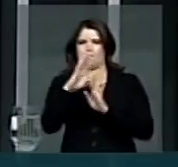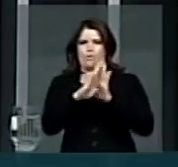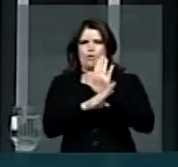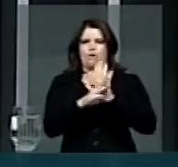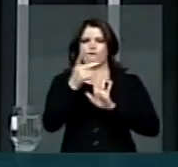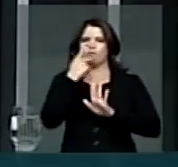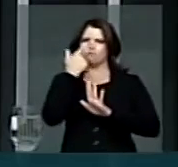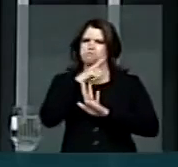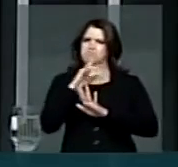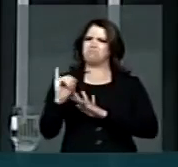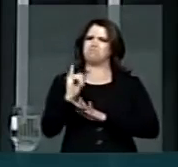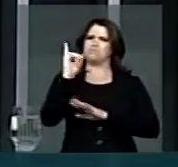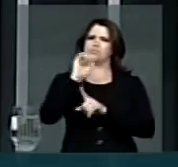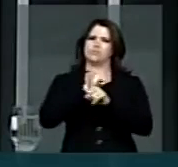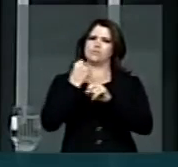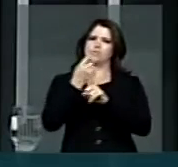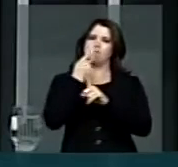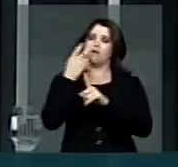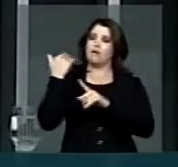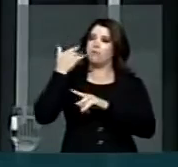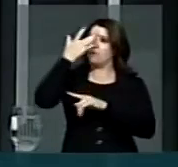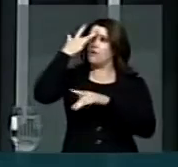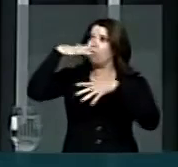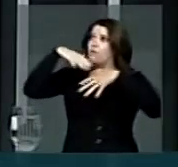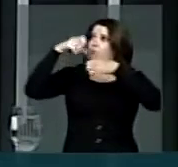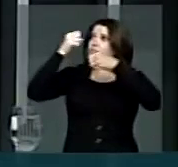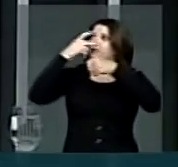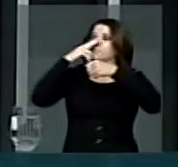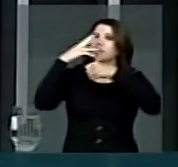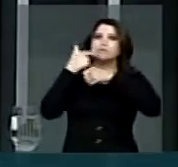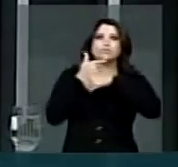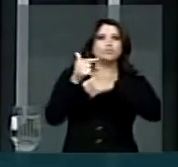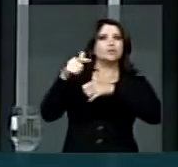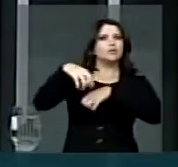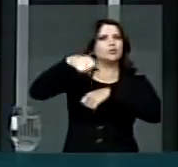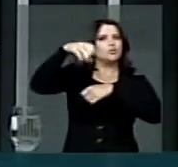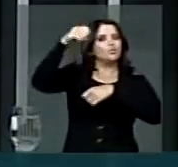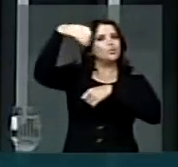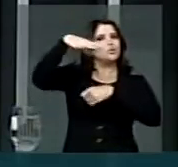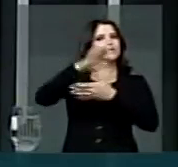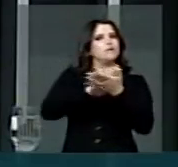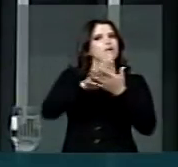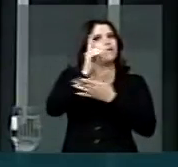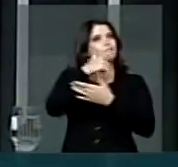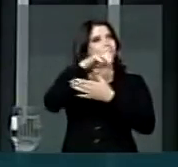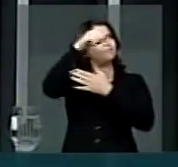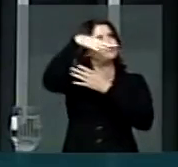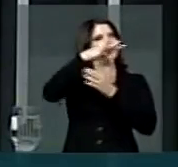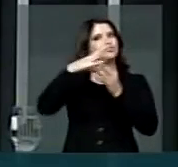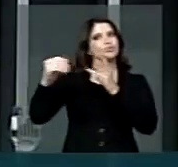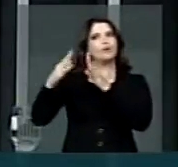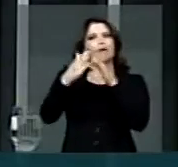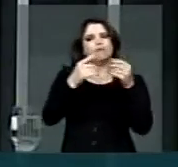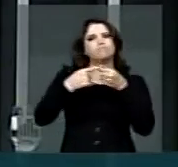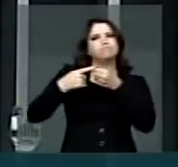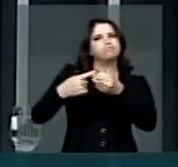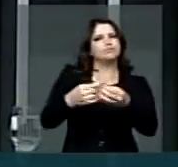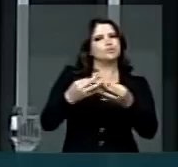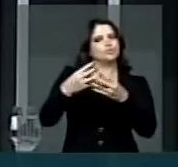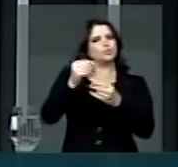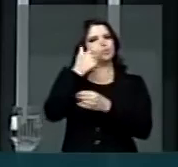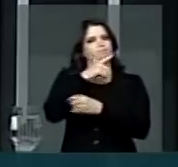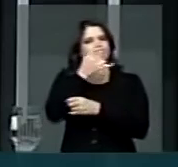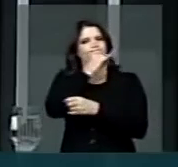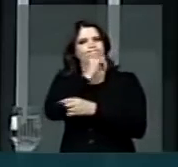sociedade brasileira que tirou as pessoas do século XVIII e colocou as pessoas no século XXI com energia